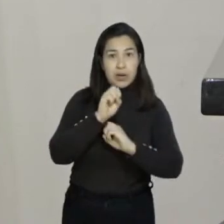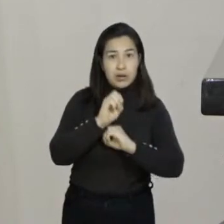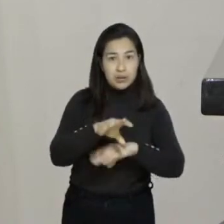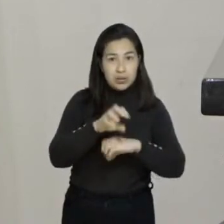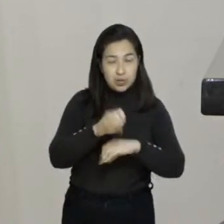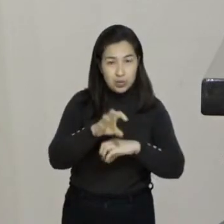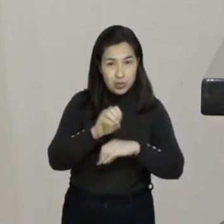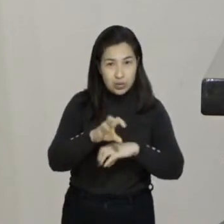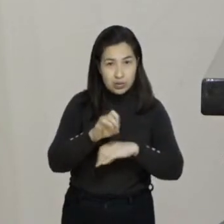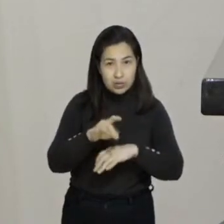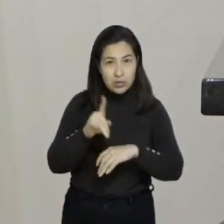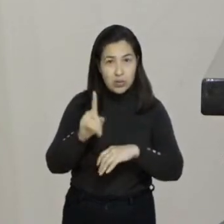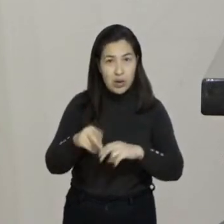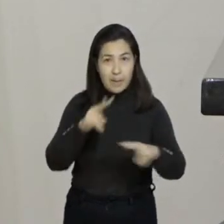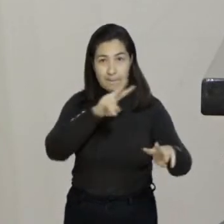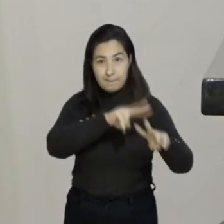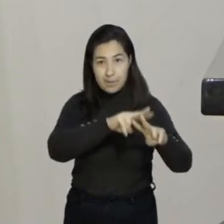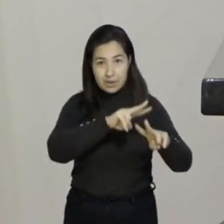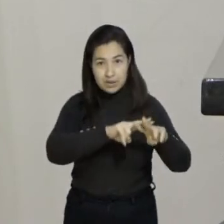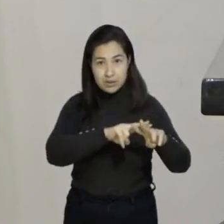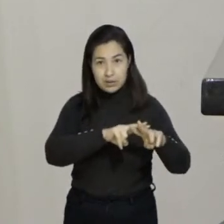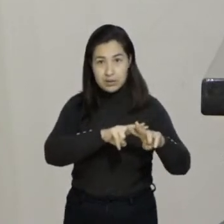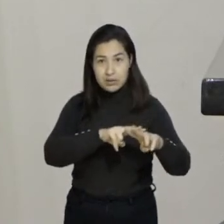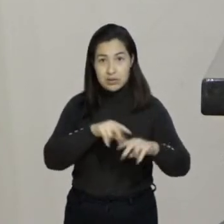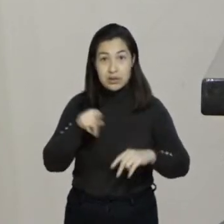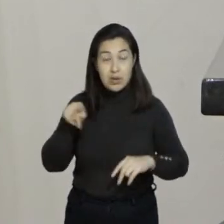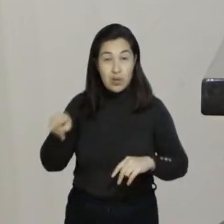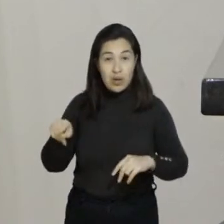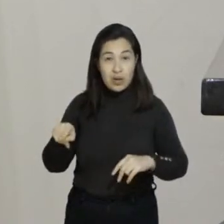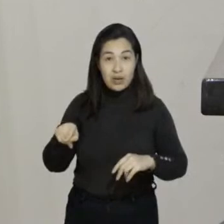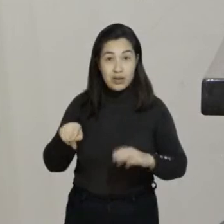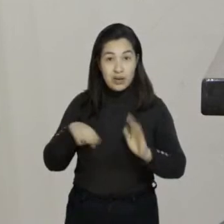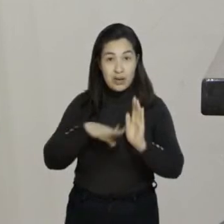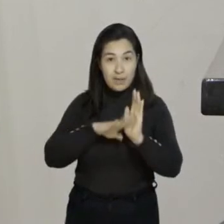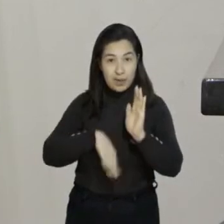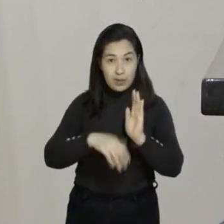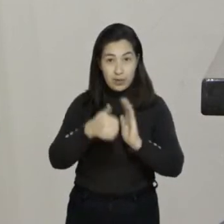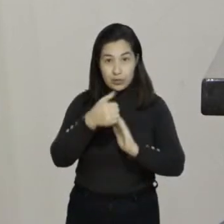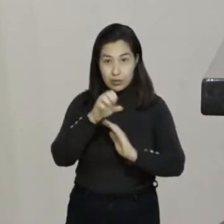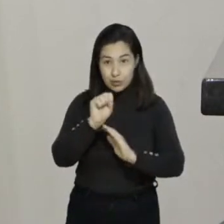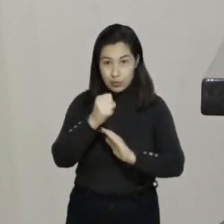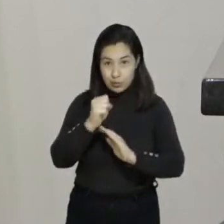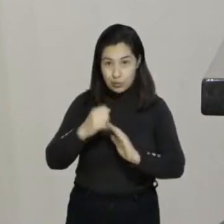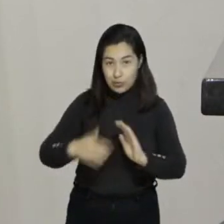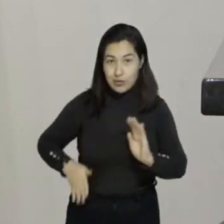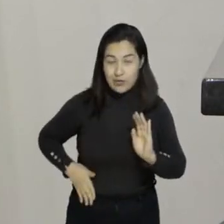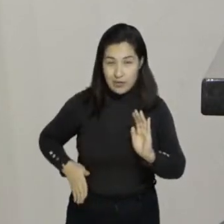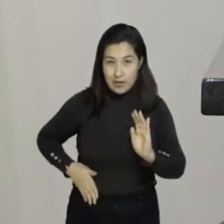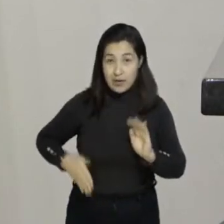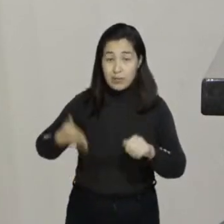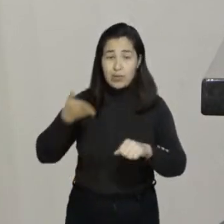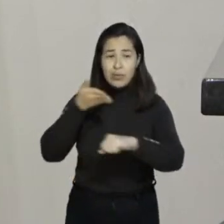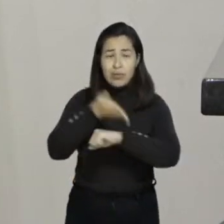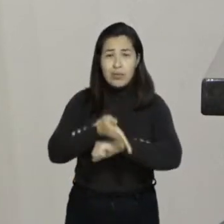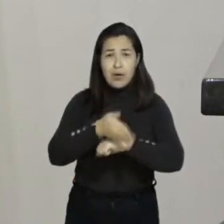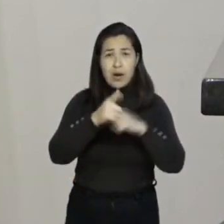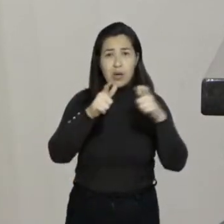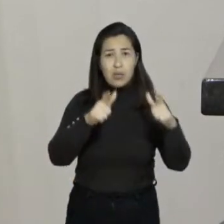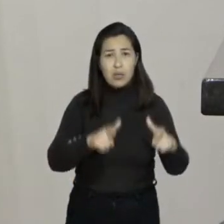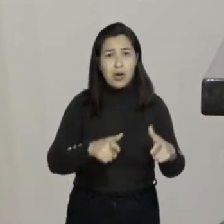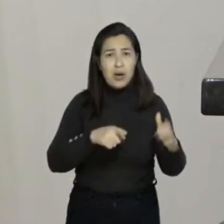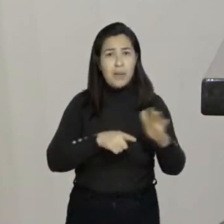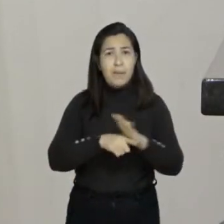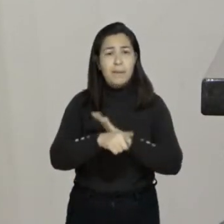é prisão para vagabundo menor de idade e eles vão lá nas prisões perguntar